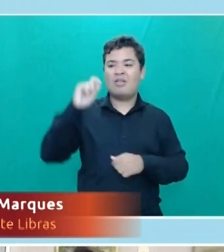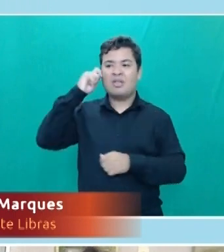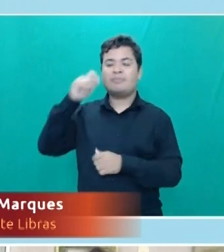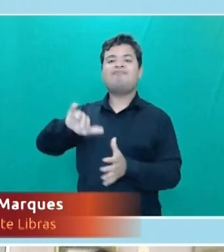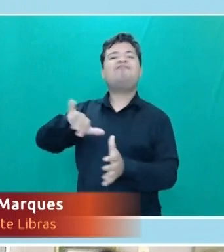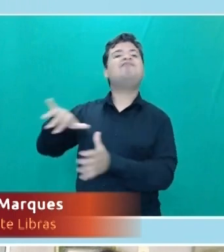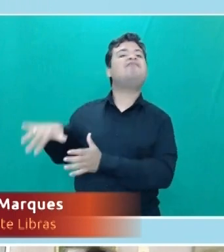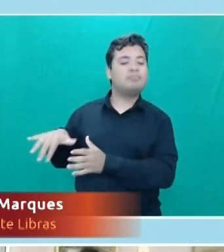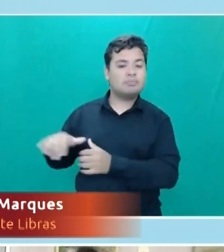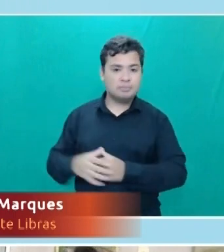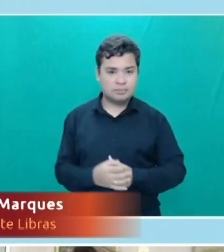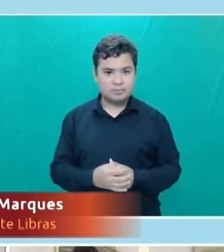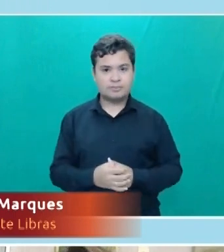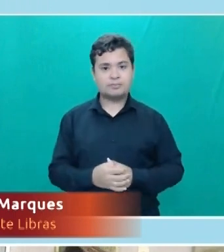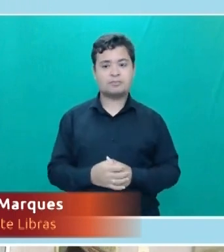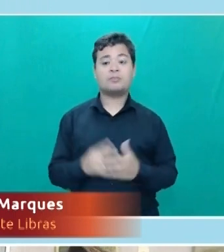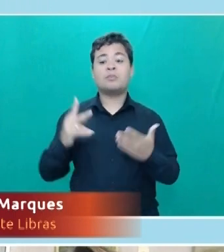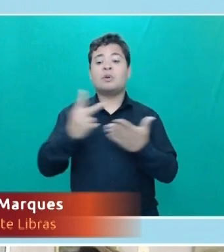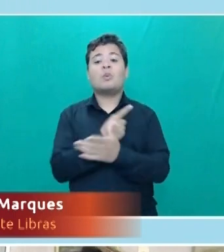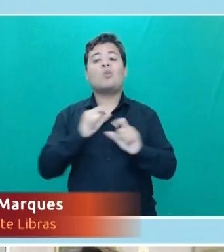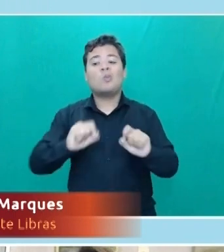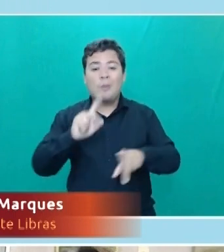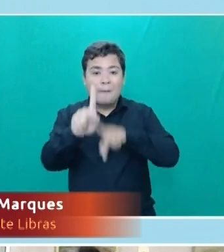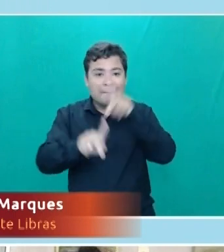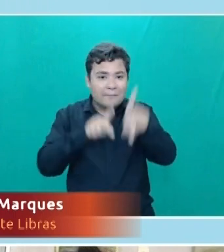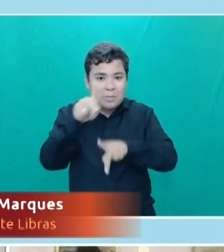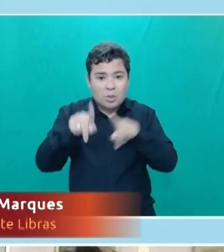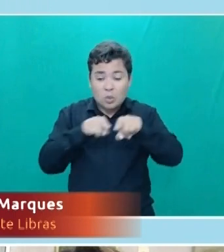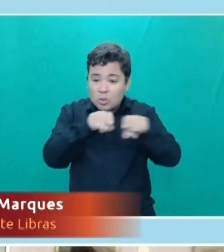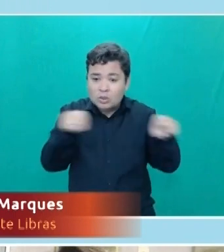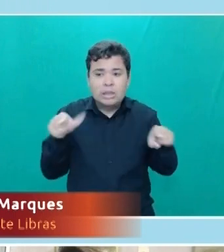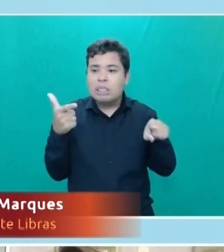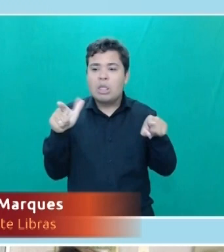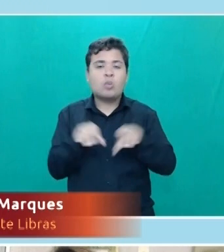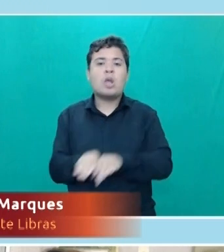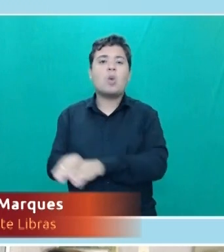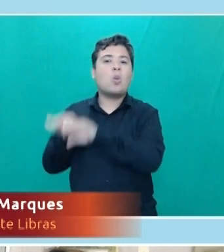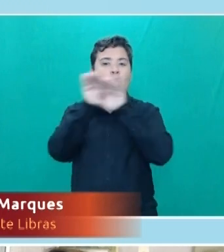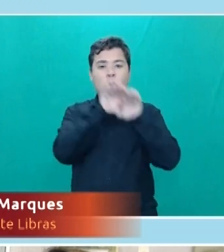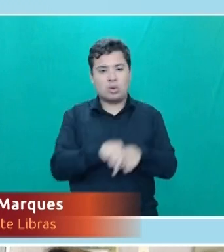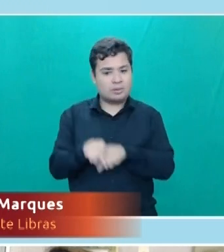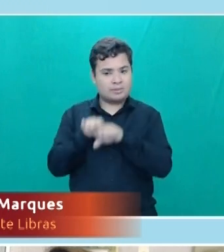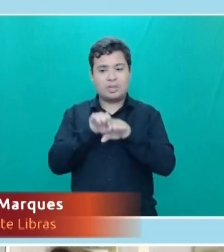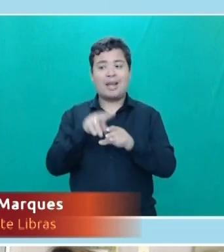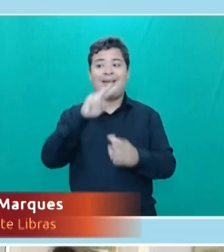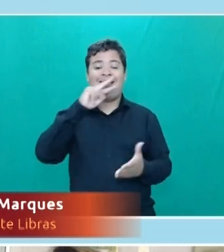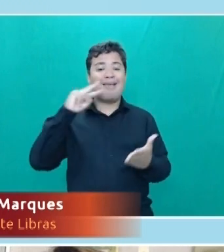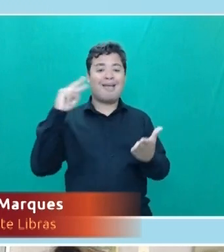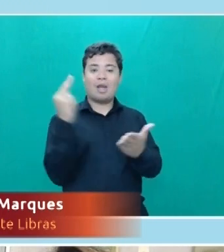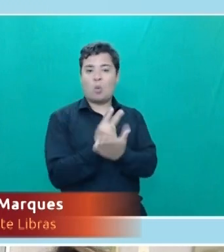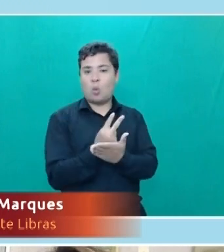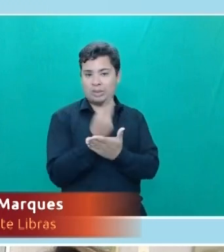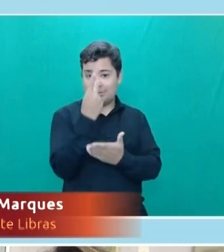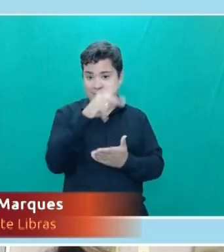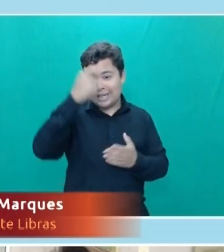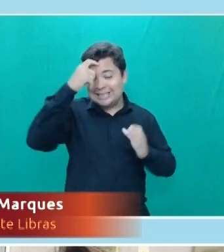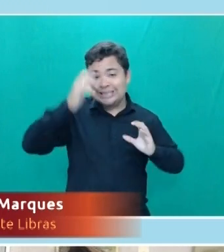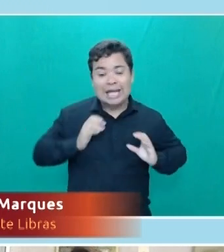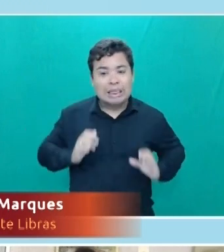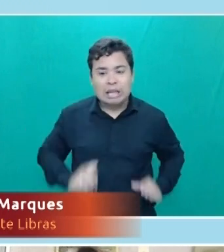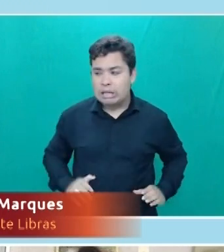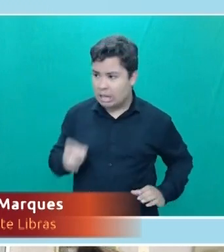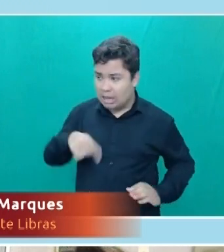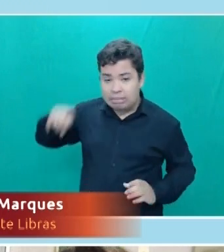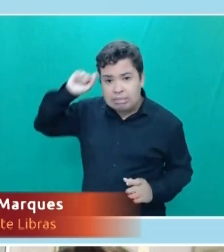República, a população ela não teve uma igualdade em termos de reconhecimento de cidadania.